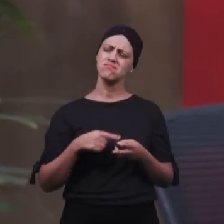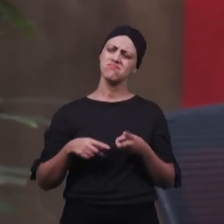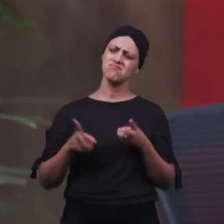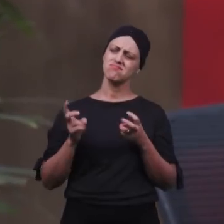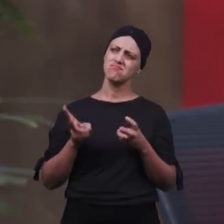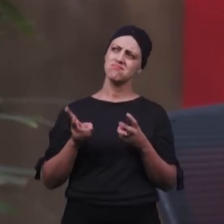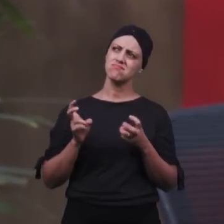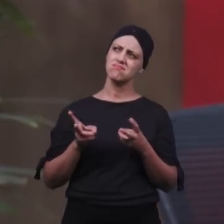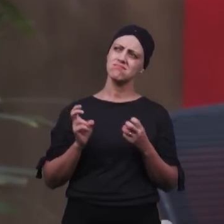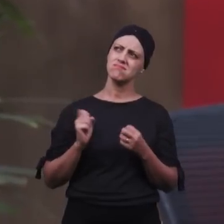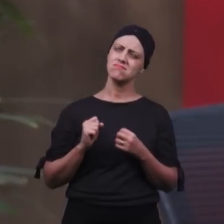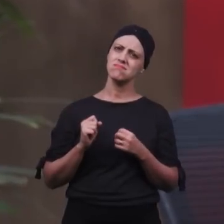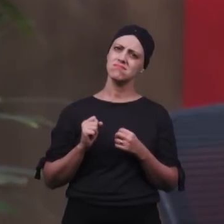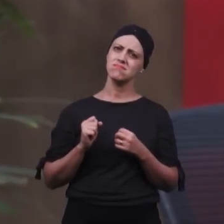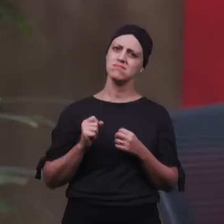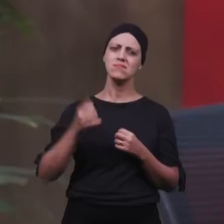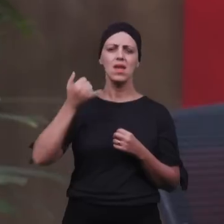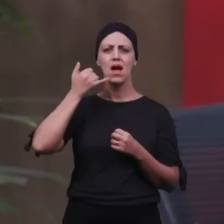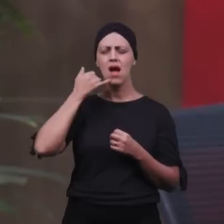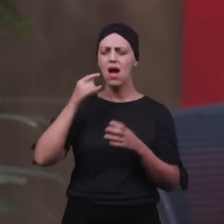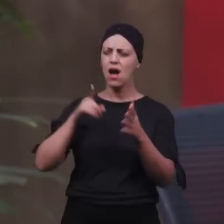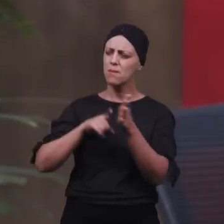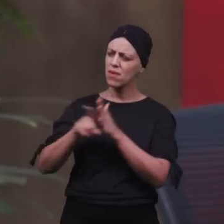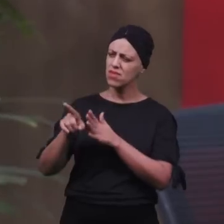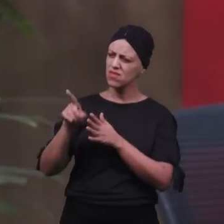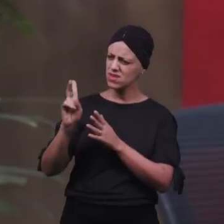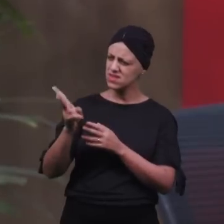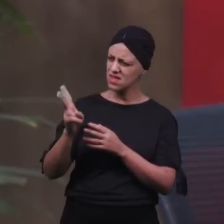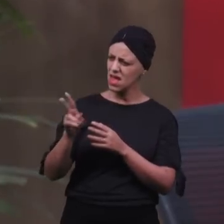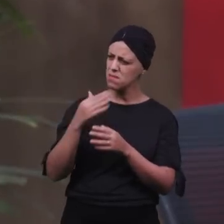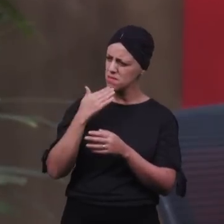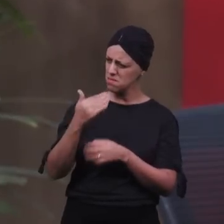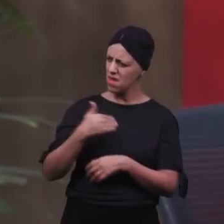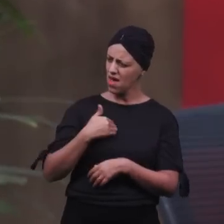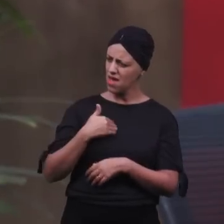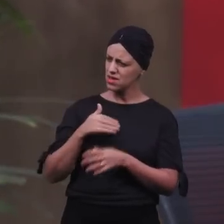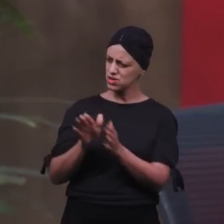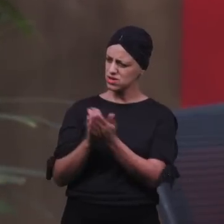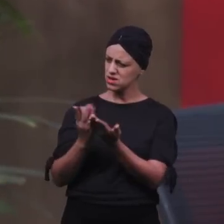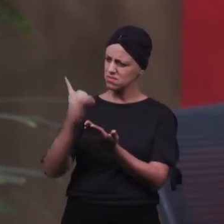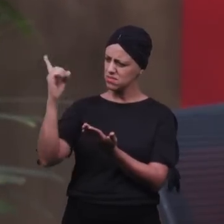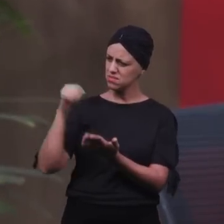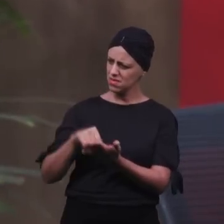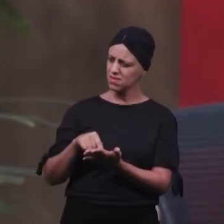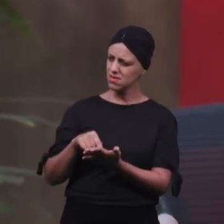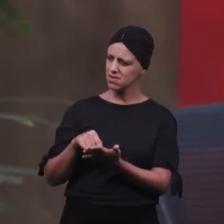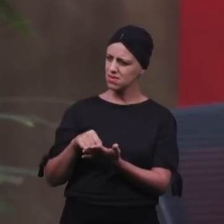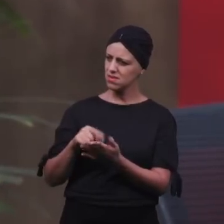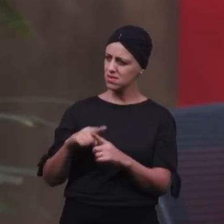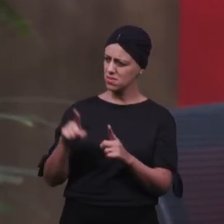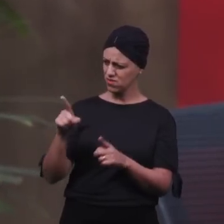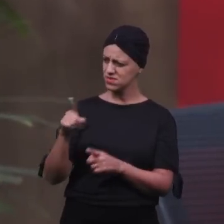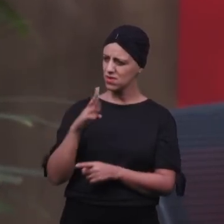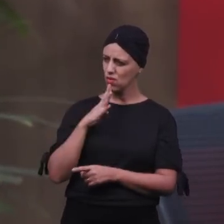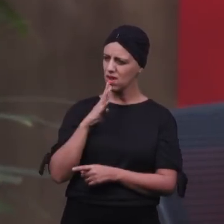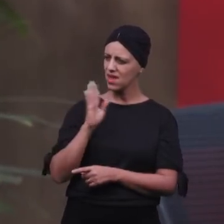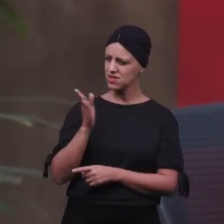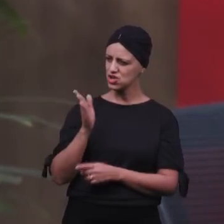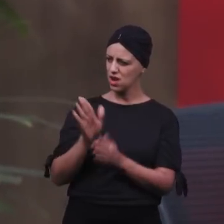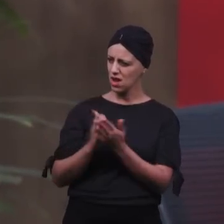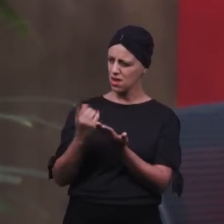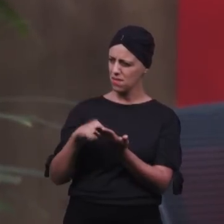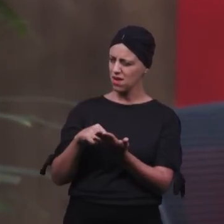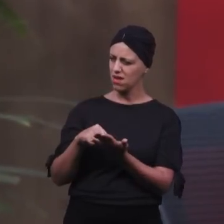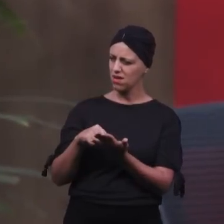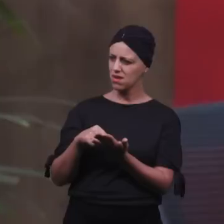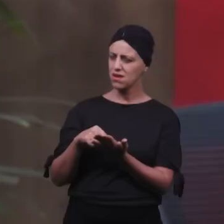vezes eu indaguei e disse assim, você pede para abrir a palavra, né? Mas você já tinha conhecimento? Não.